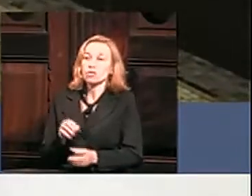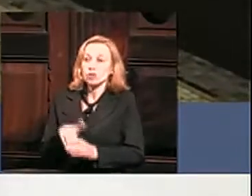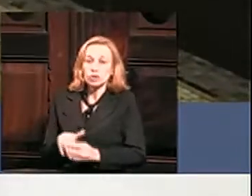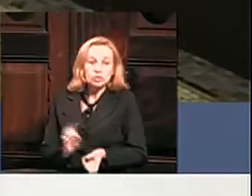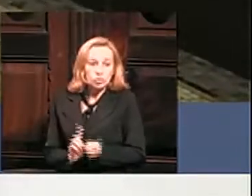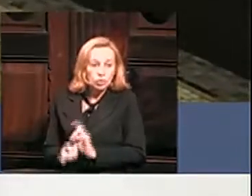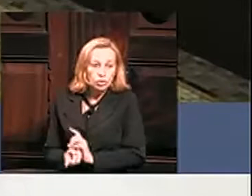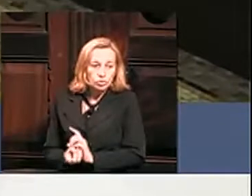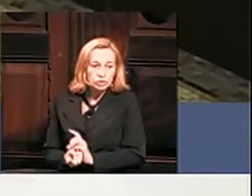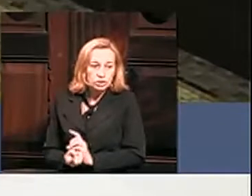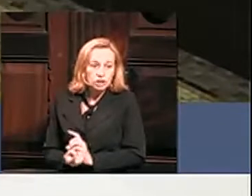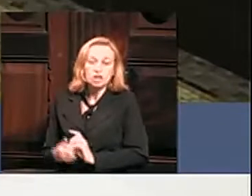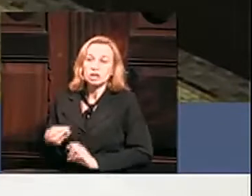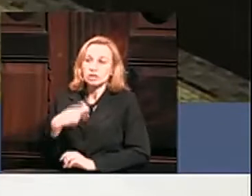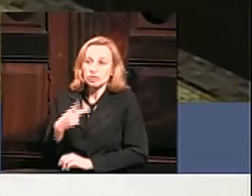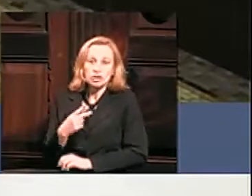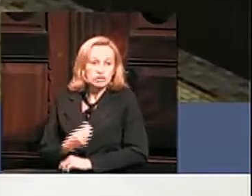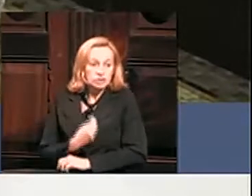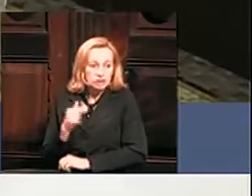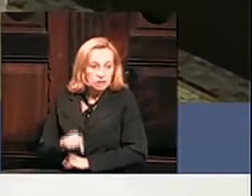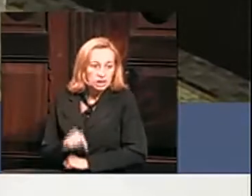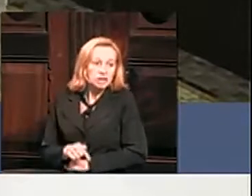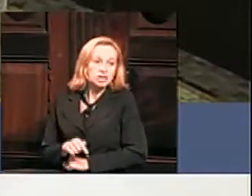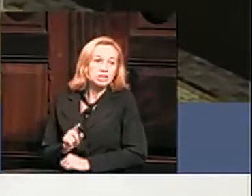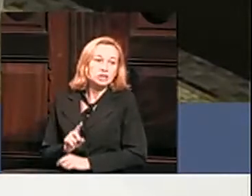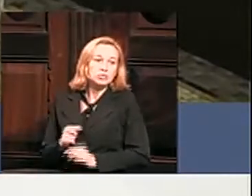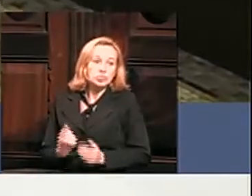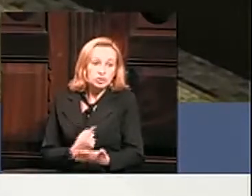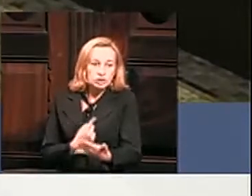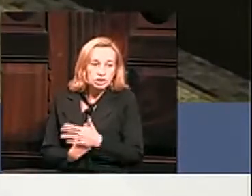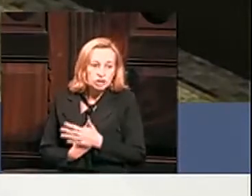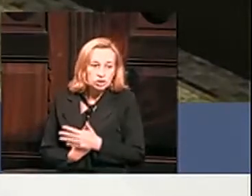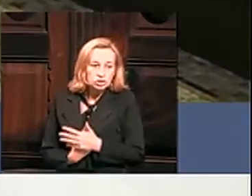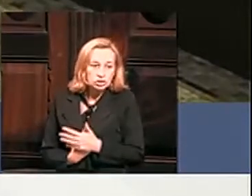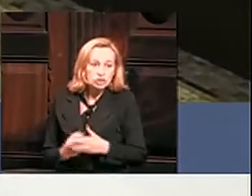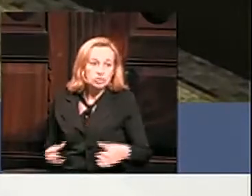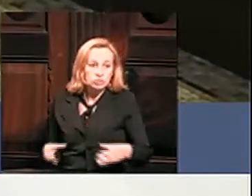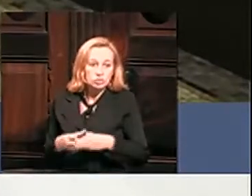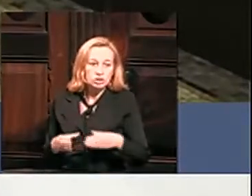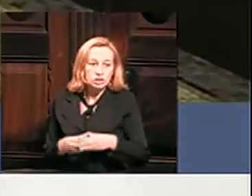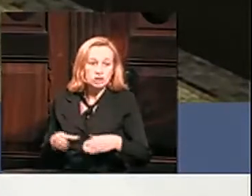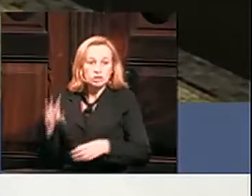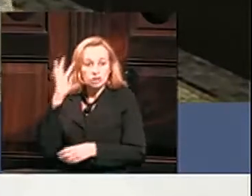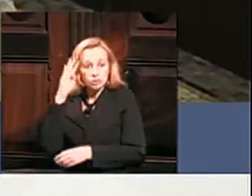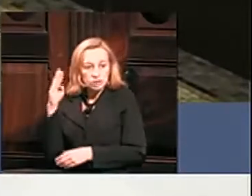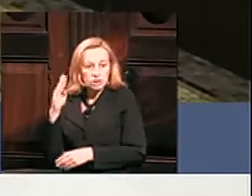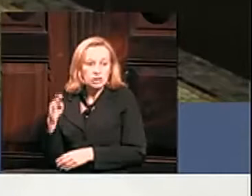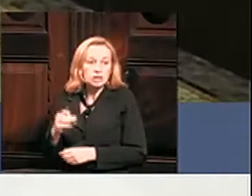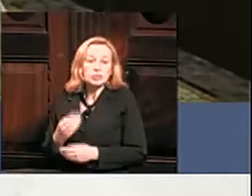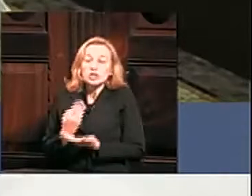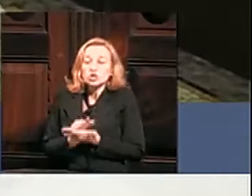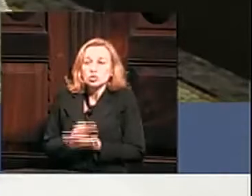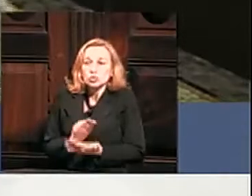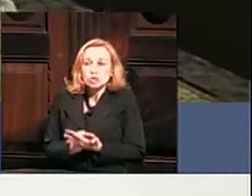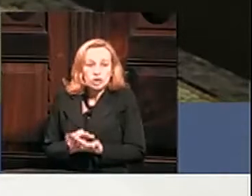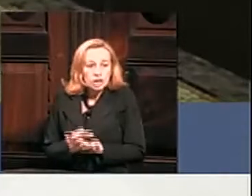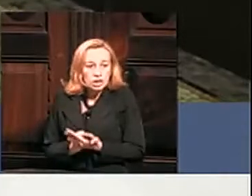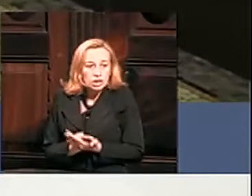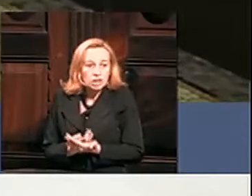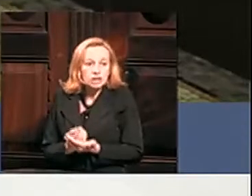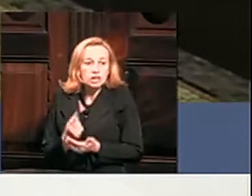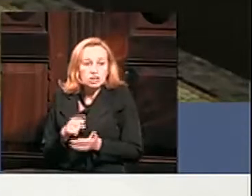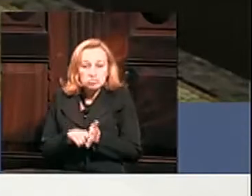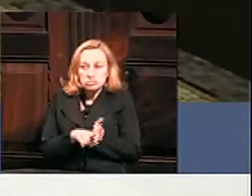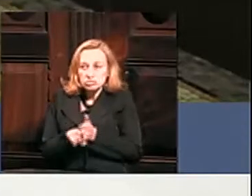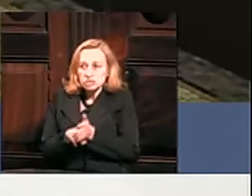acho no direito, no dever de vir aqui e defender que nós temos que ter uma comissão especial, mas para estudar e